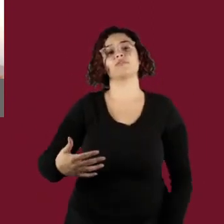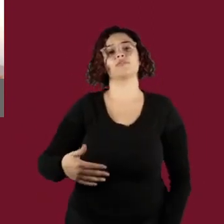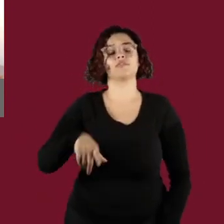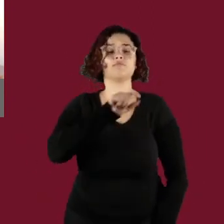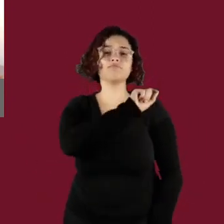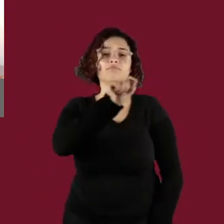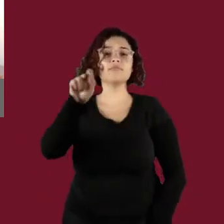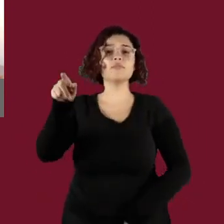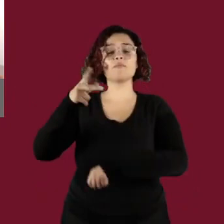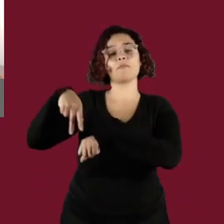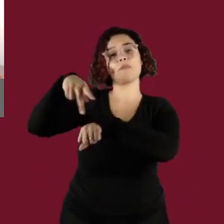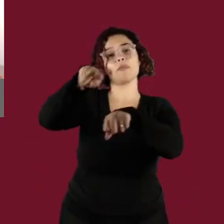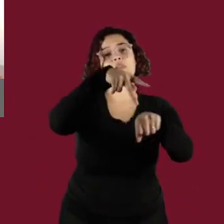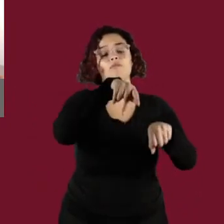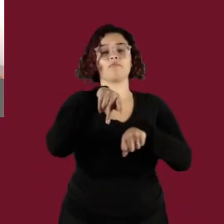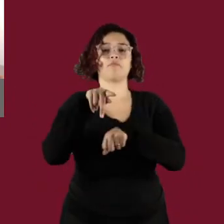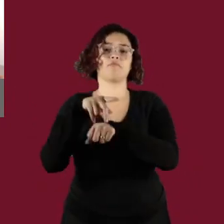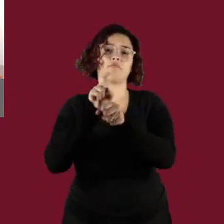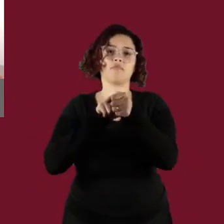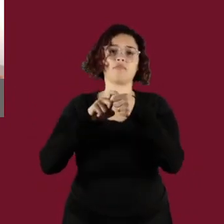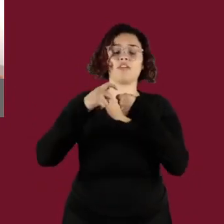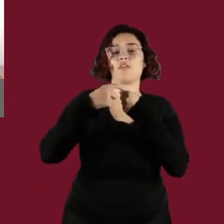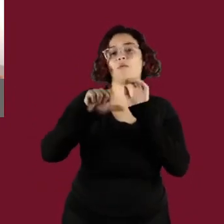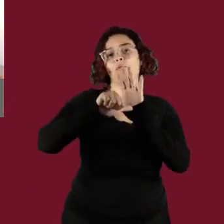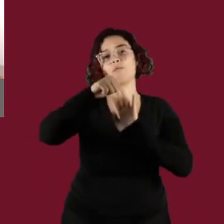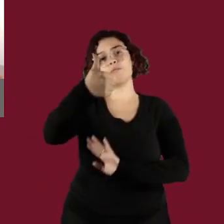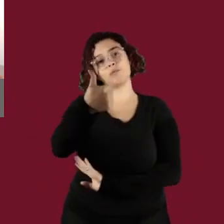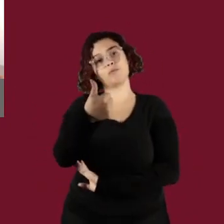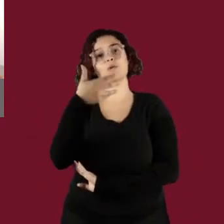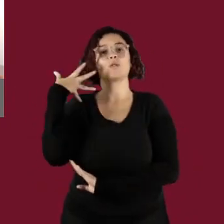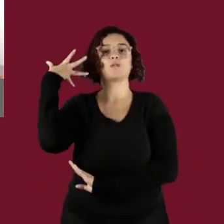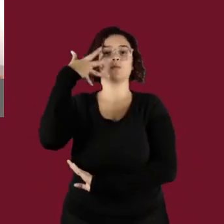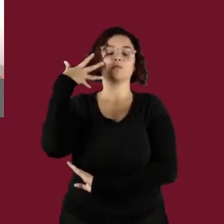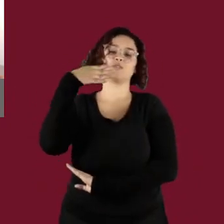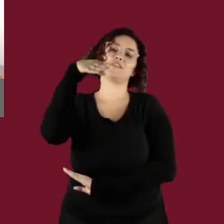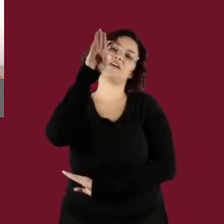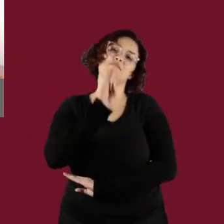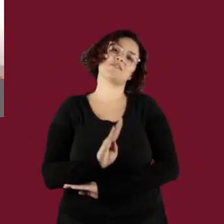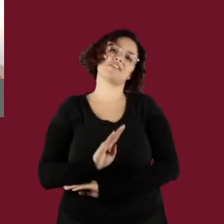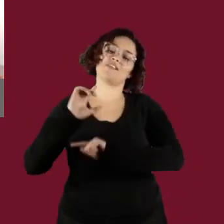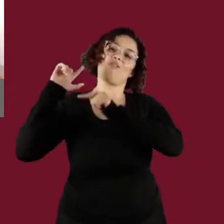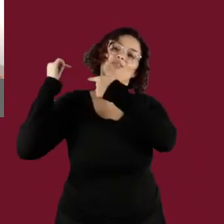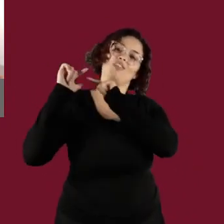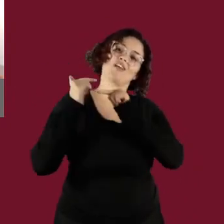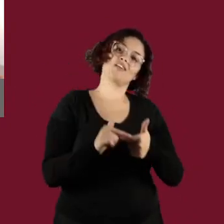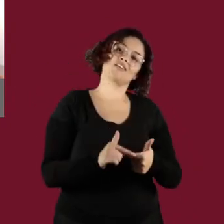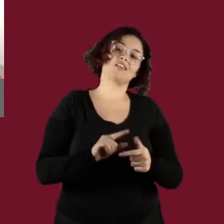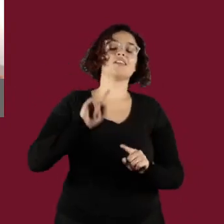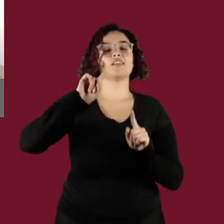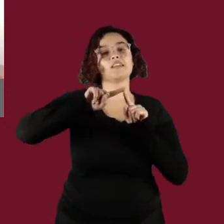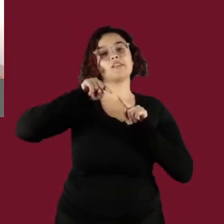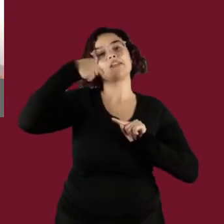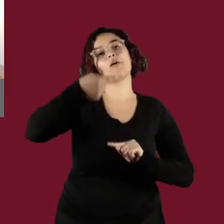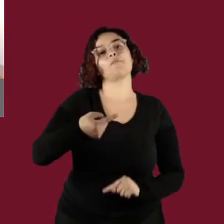países membros que ali estão, né? O primeiro discurso, primeiro é o Brasil, por uma tradição. E depois vem os